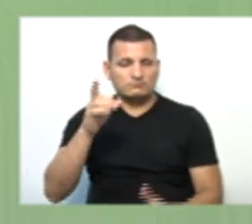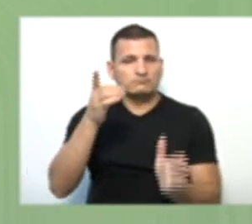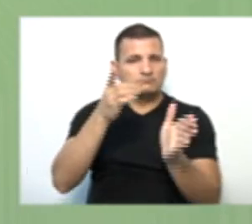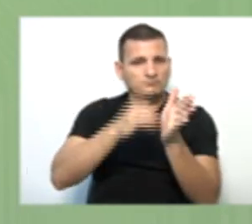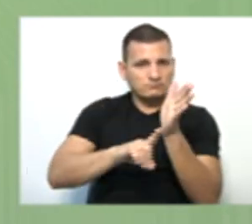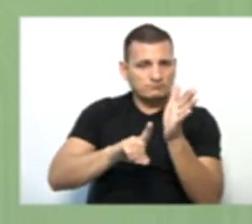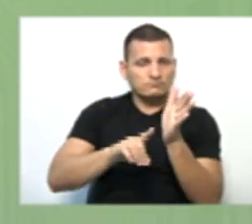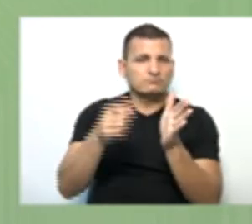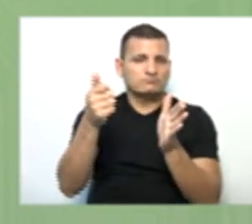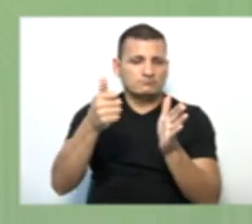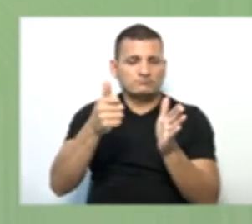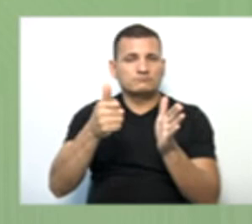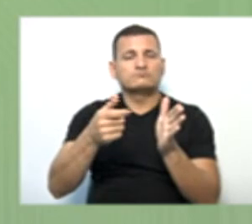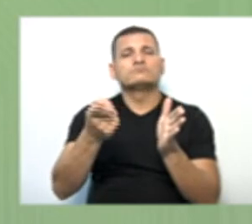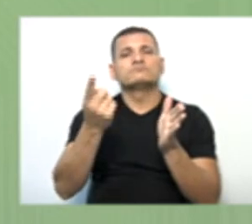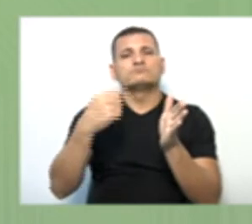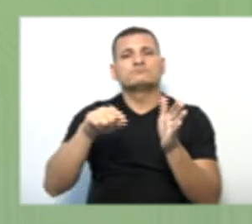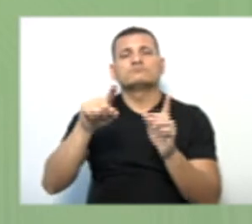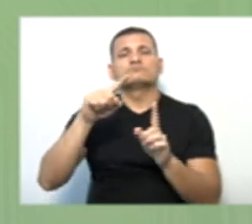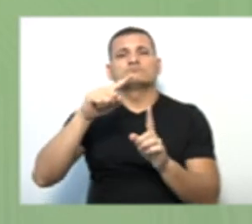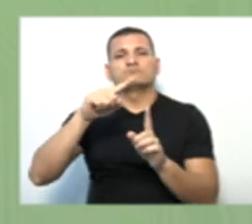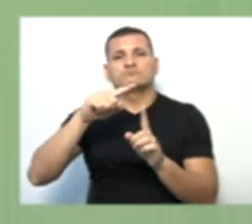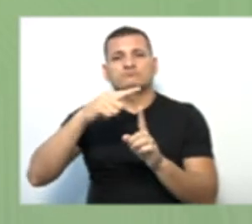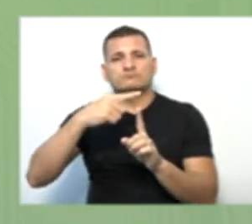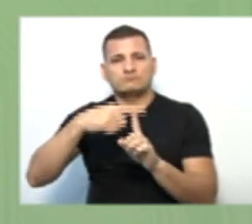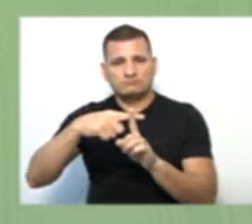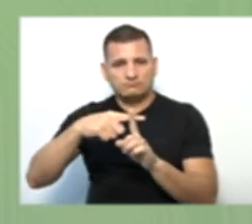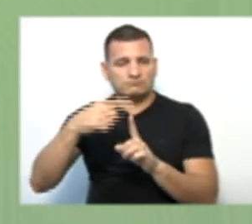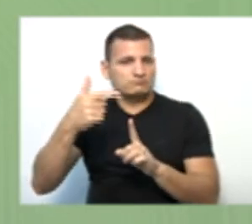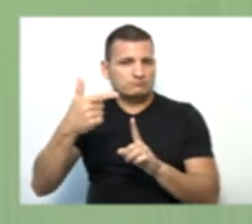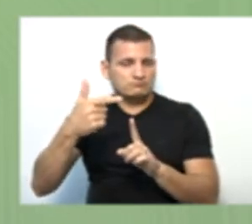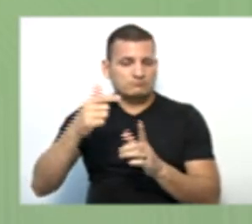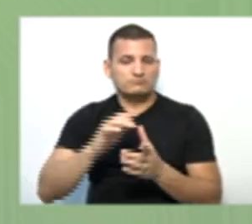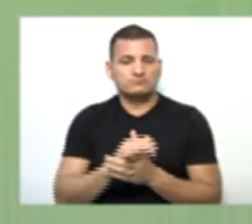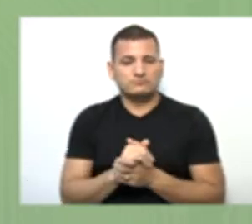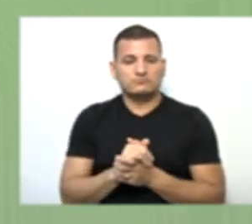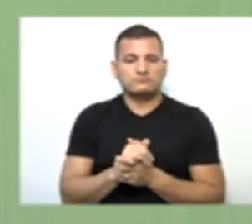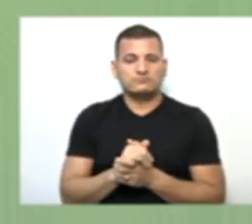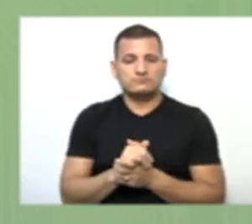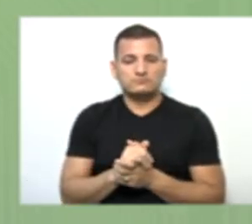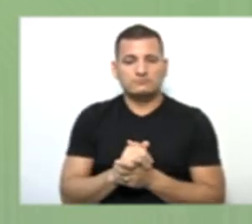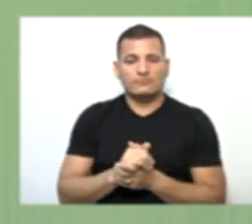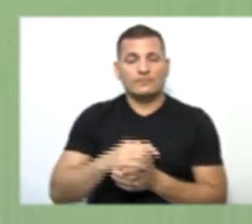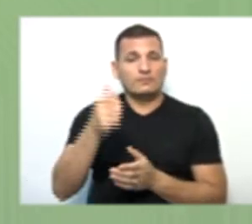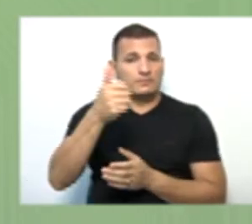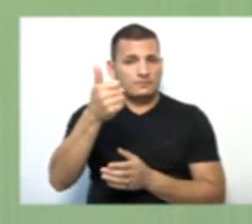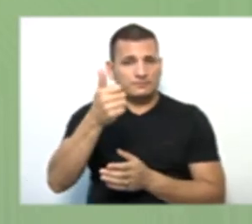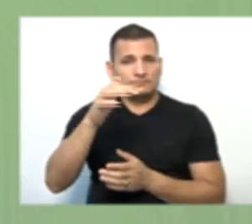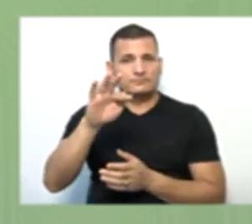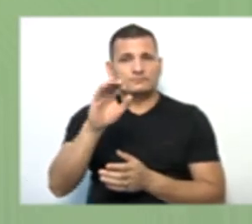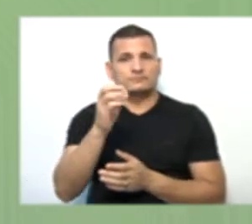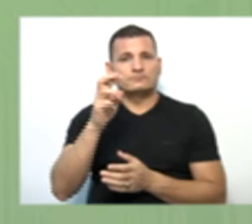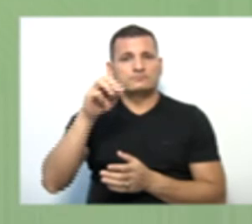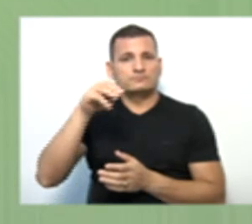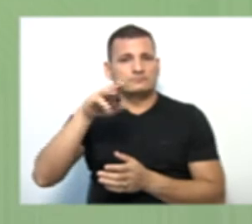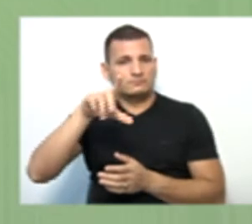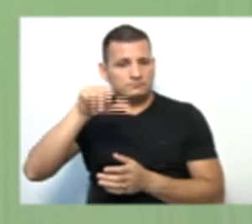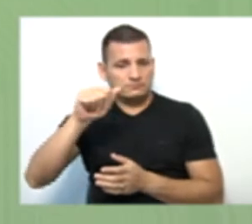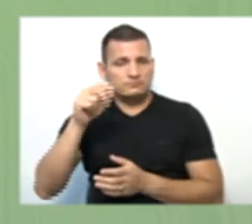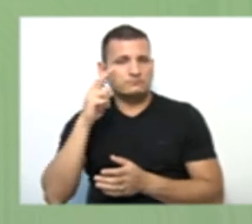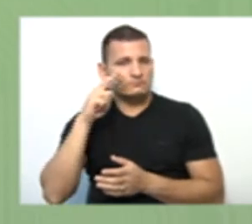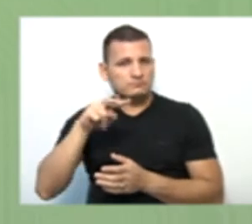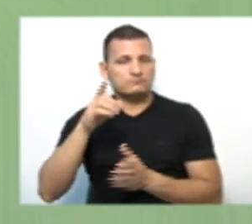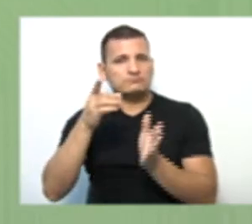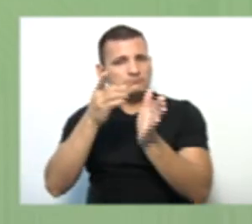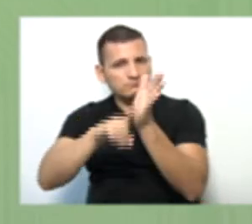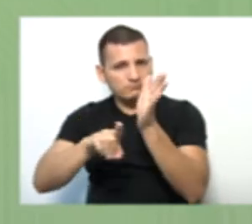vem primeiro e o crédito por segundo. No exemplo de lançamento de primeira fórmula, nós vemos um lançamento de débito